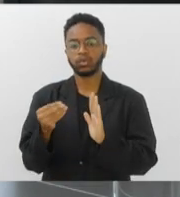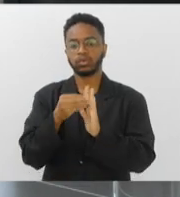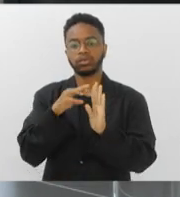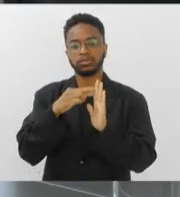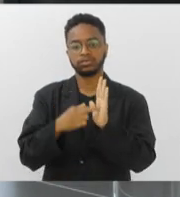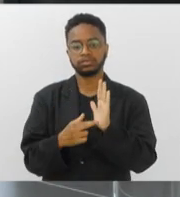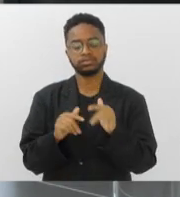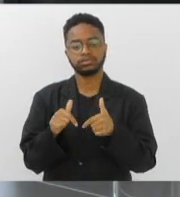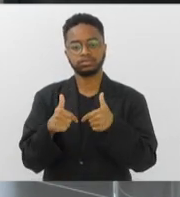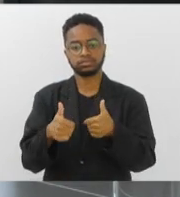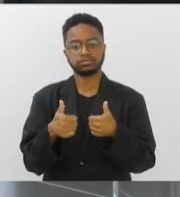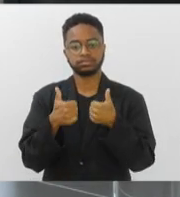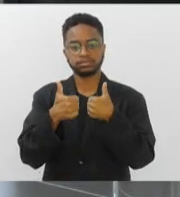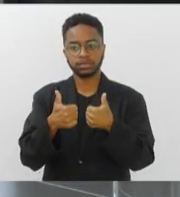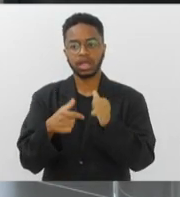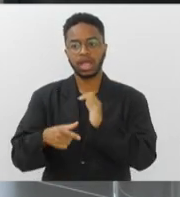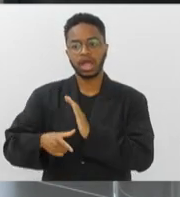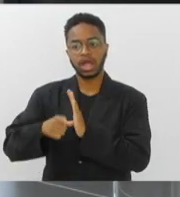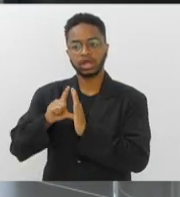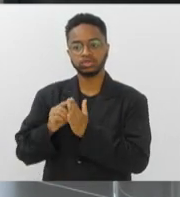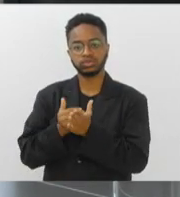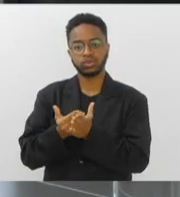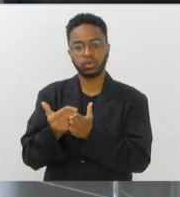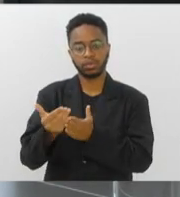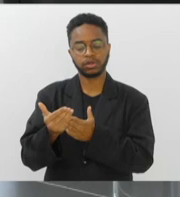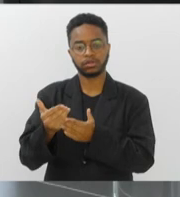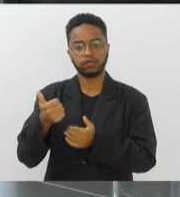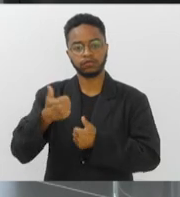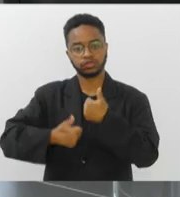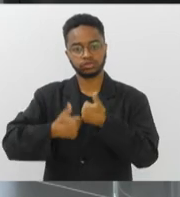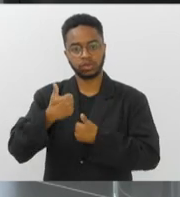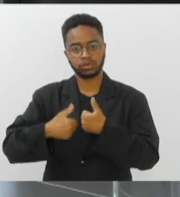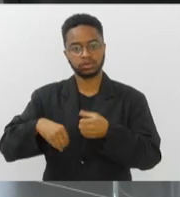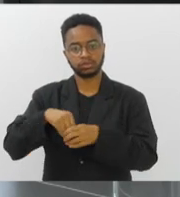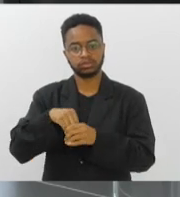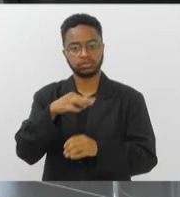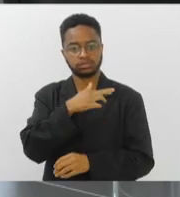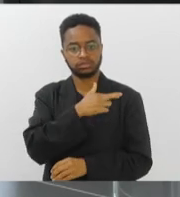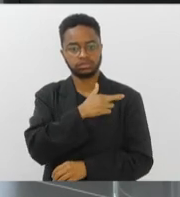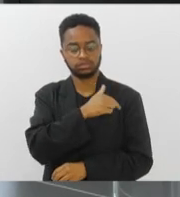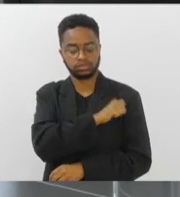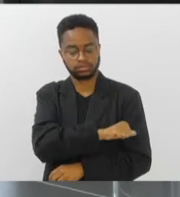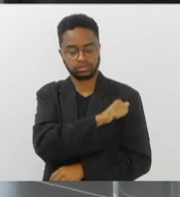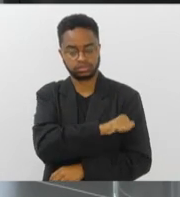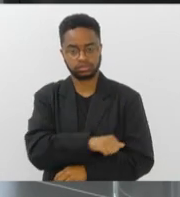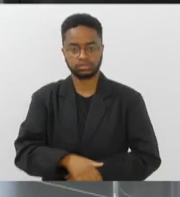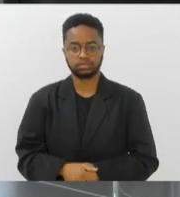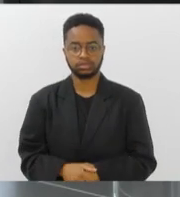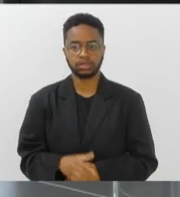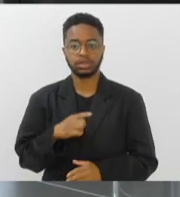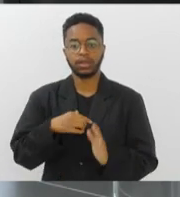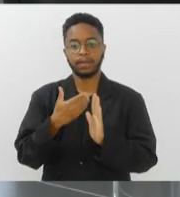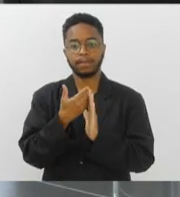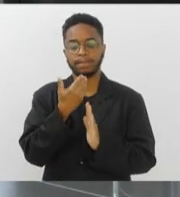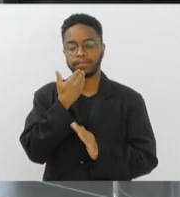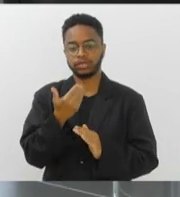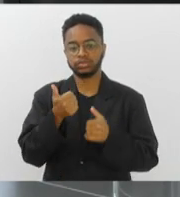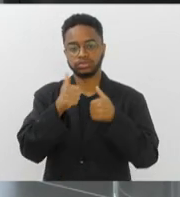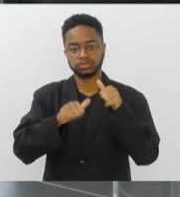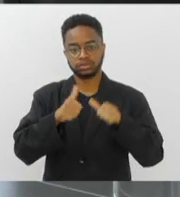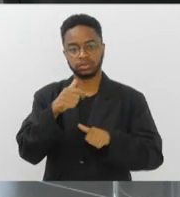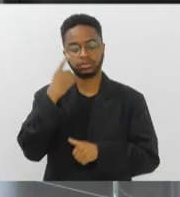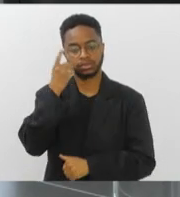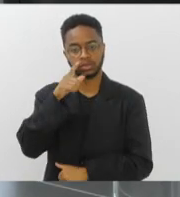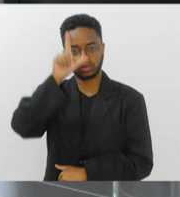condutas a serem realizadas antes do início das partidas de futebol no âmbito do Estado do Rio de Janeiro. Havia um pedido de vista do deputado Luiz Paulo na primeira